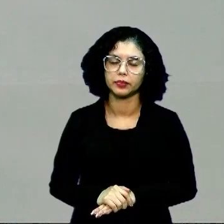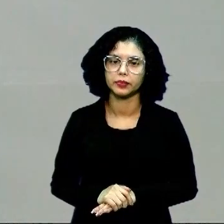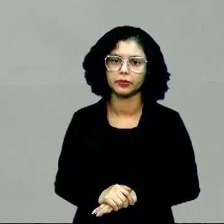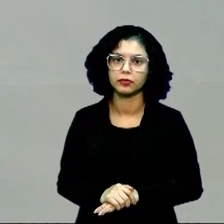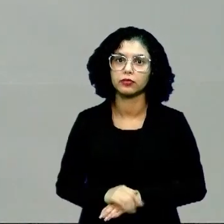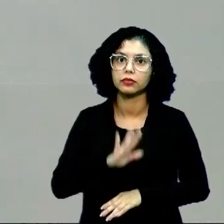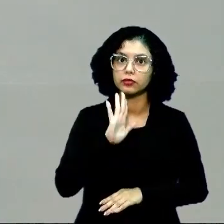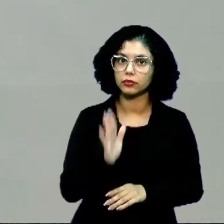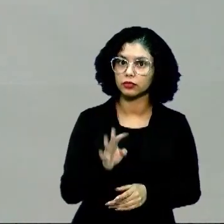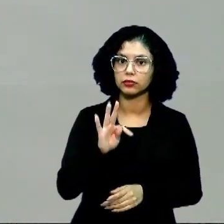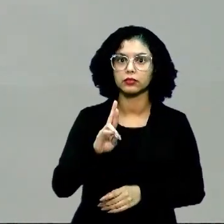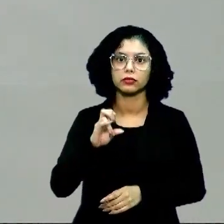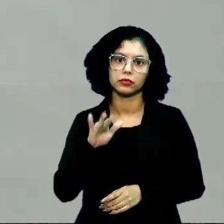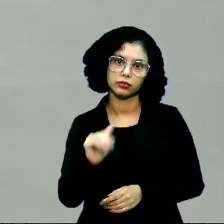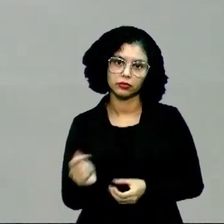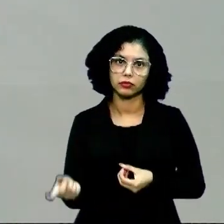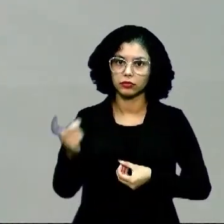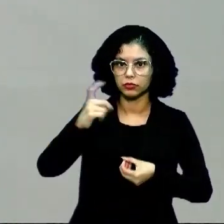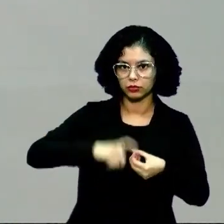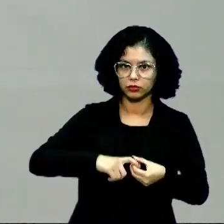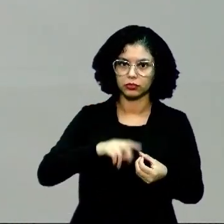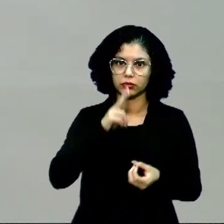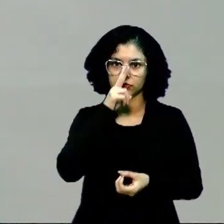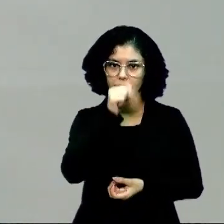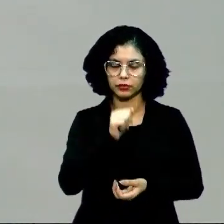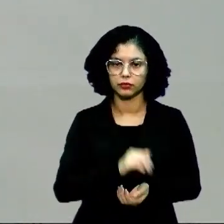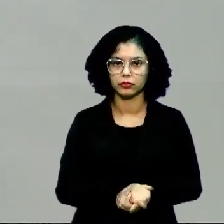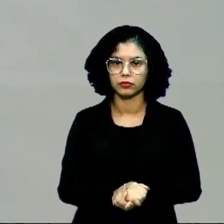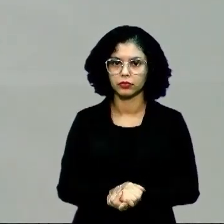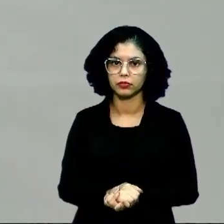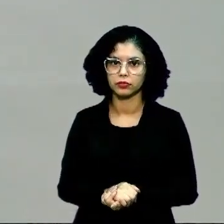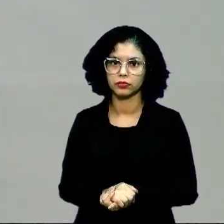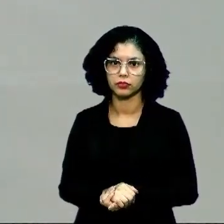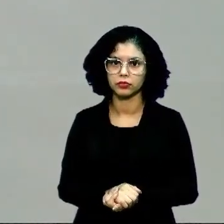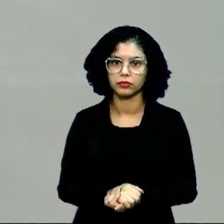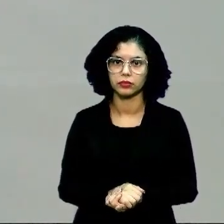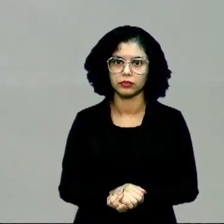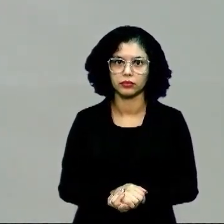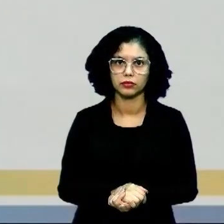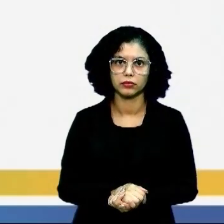país, já que o Talibã estava retornando ao poder. Certo?